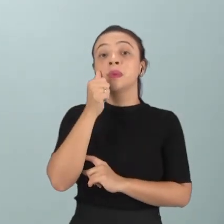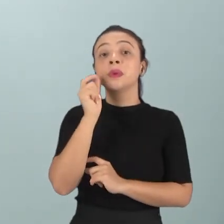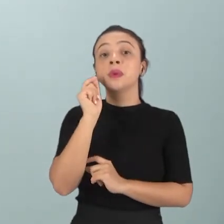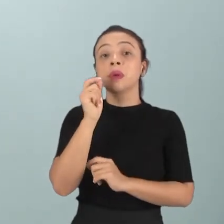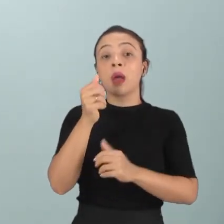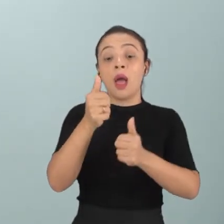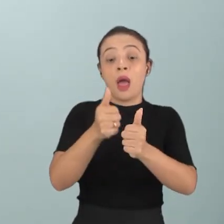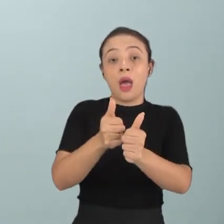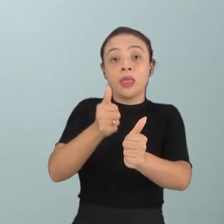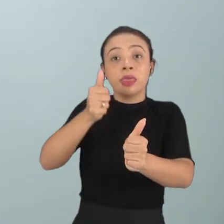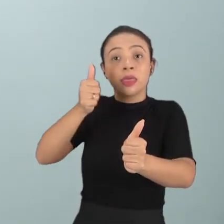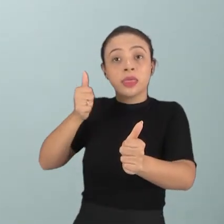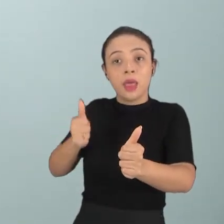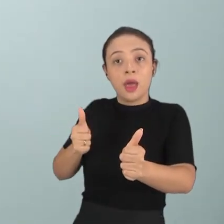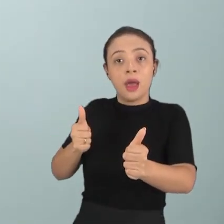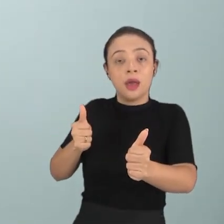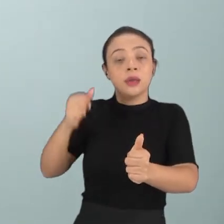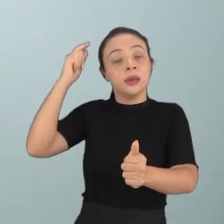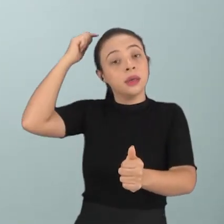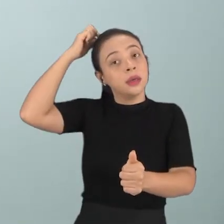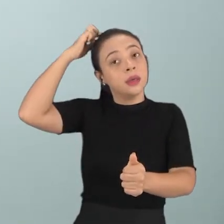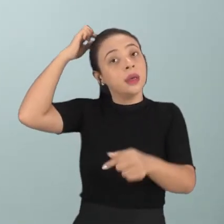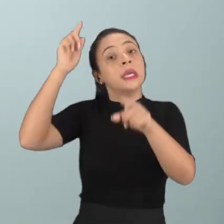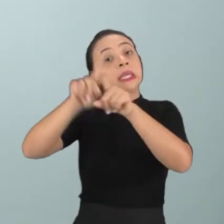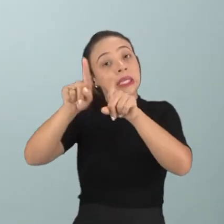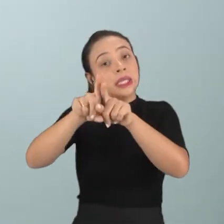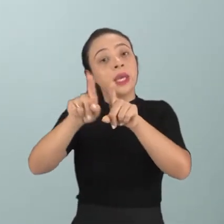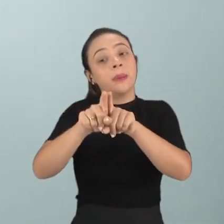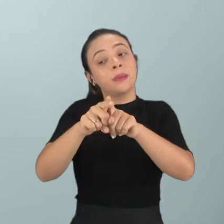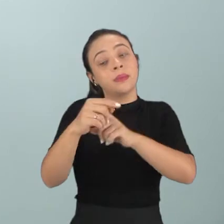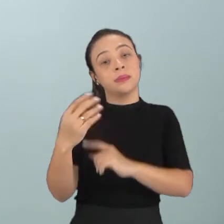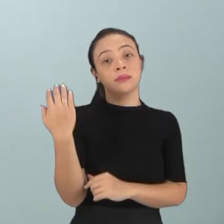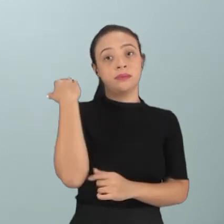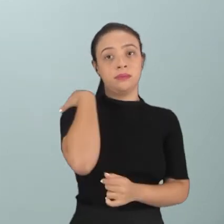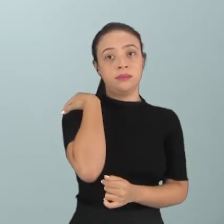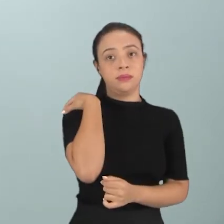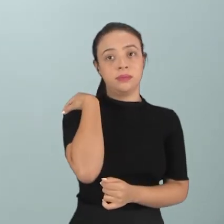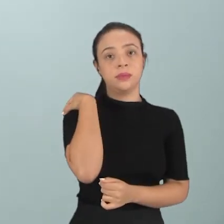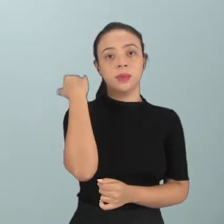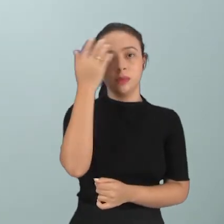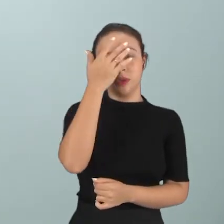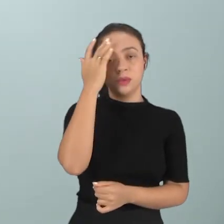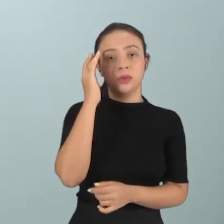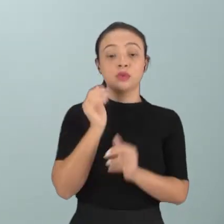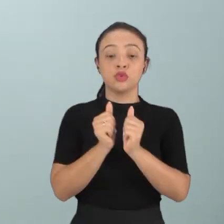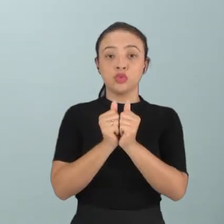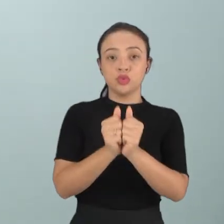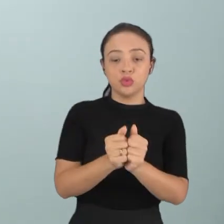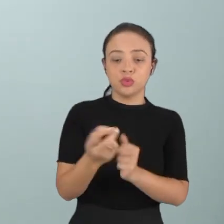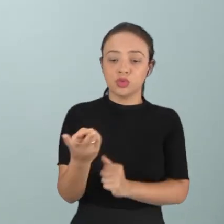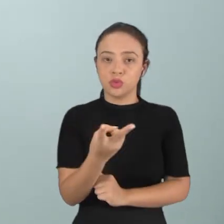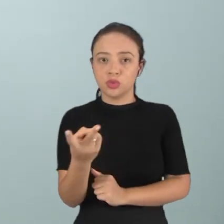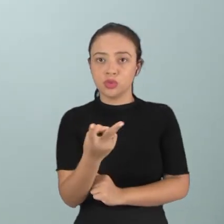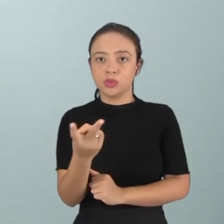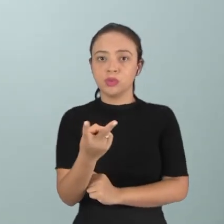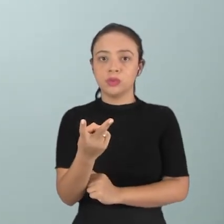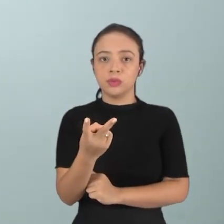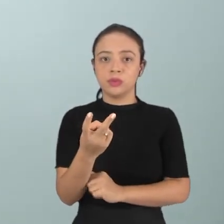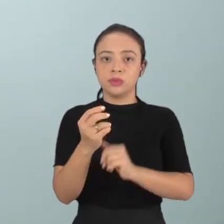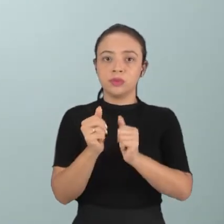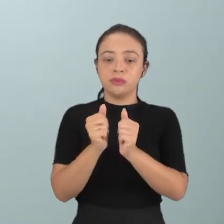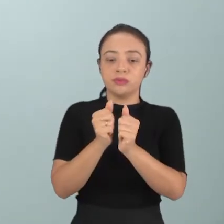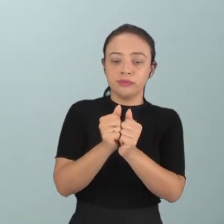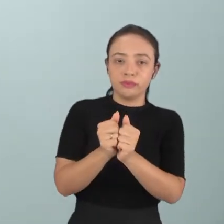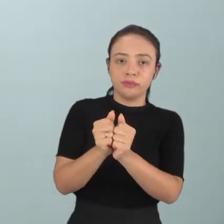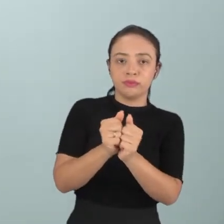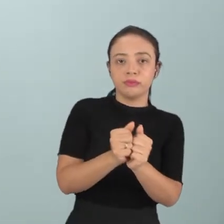ficam atrás e colocam a mão no ombro do seu companheiro. E assim vai, de pares, 2 a 2, e eles vão se